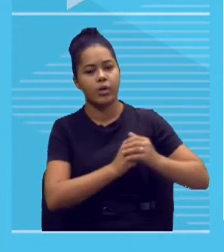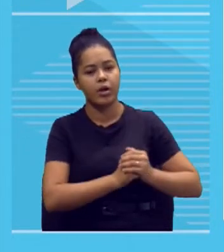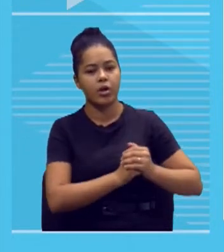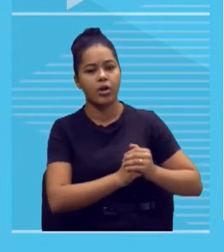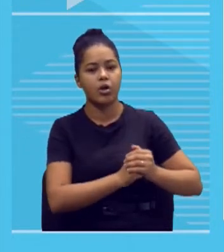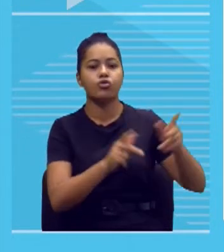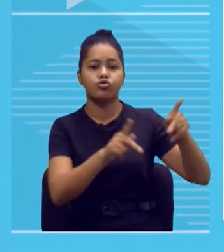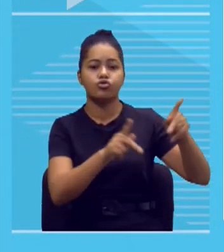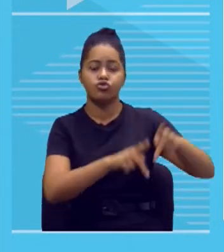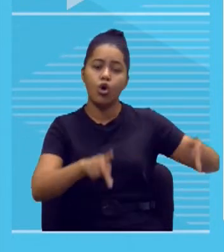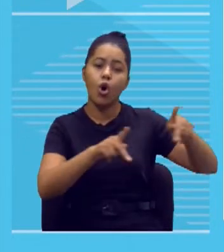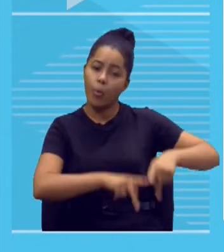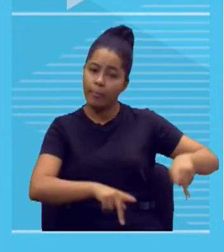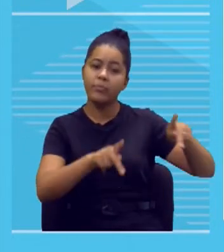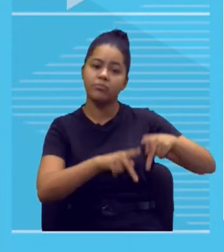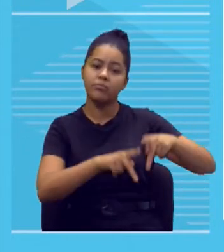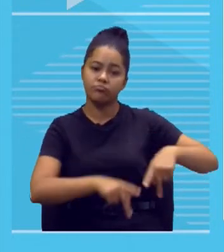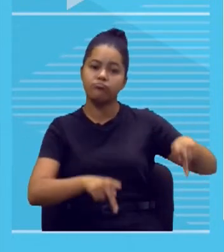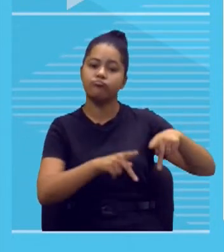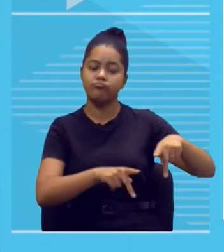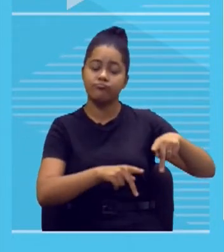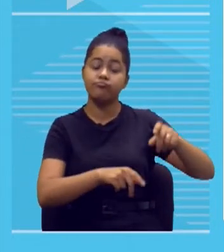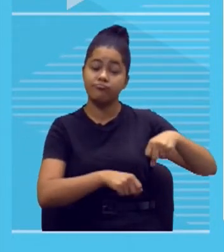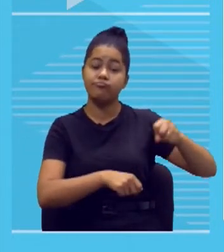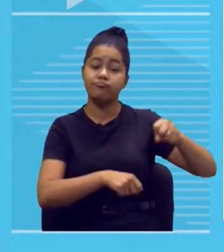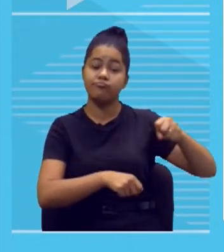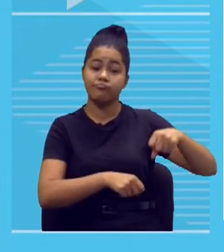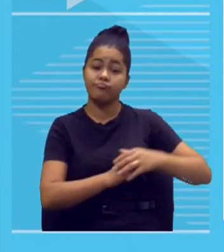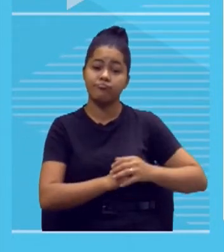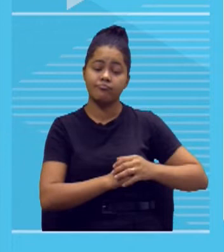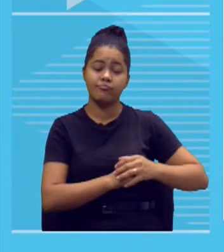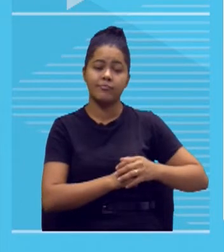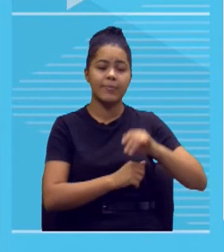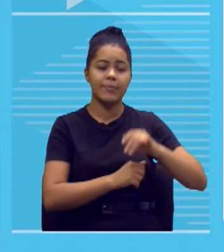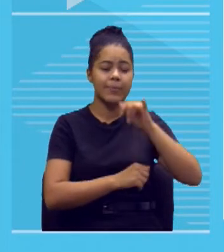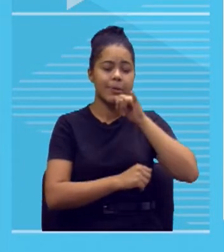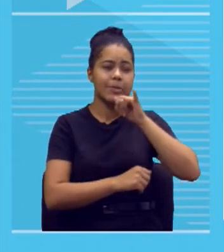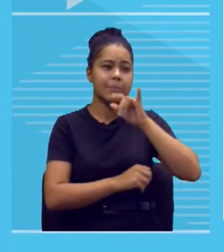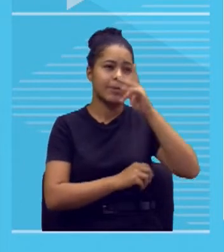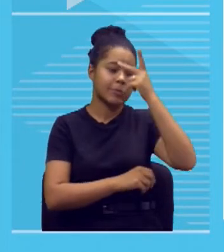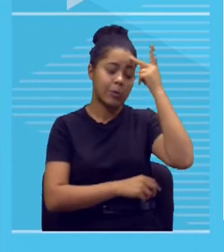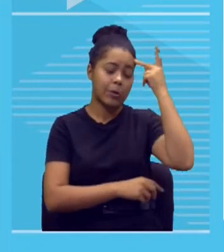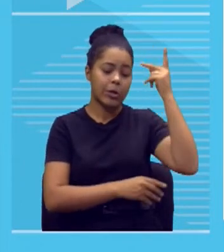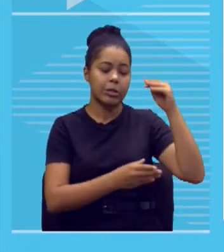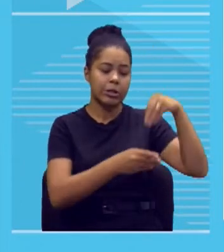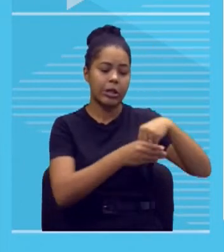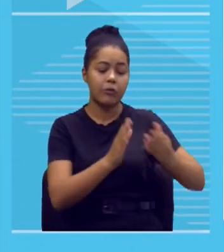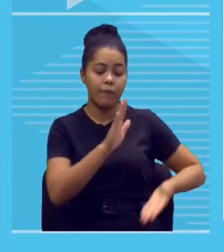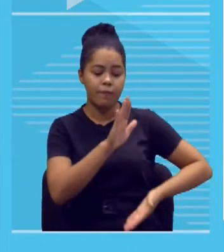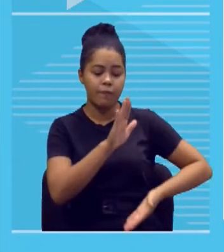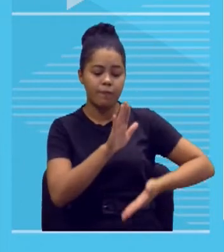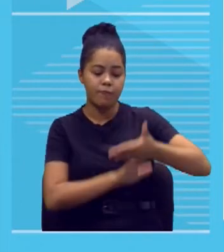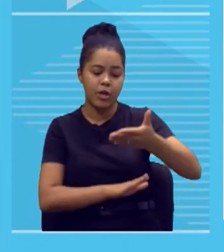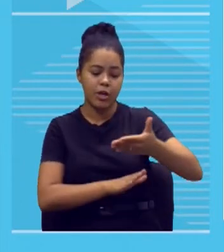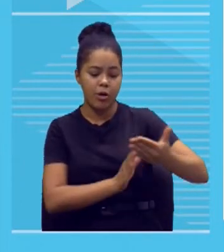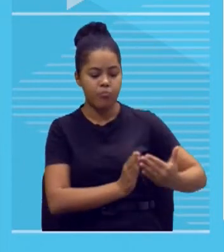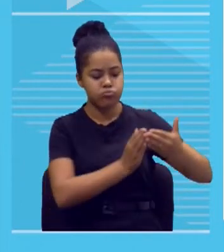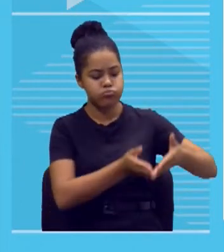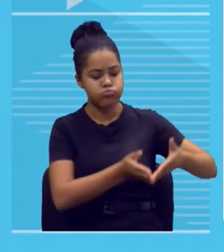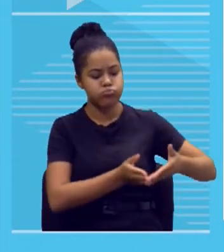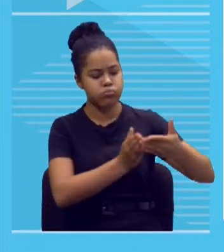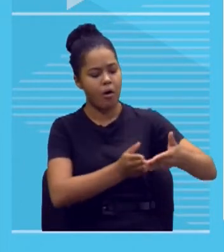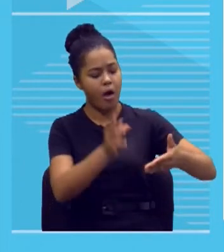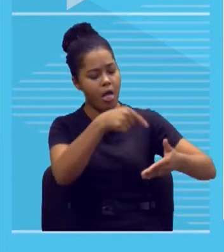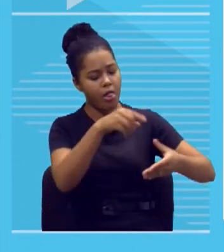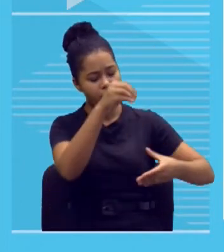essa vou lá no shopping Bora o cara de vamo lá no shopping como quem vai aqui no Teresina Shopping Riverside Walk